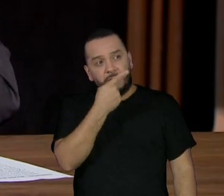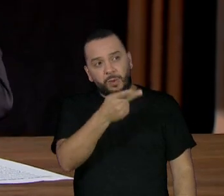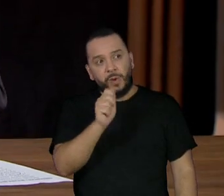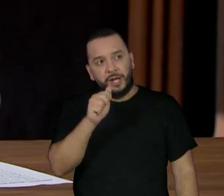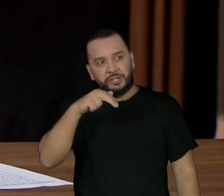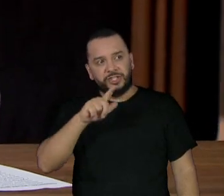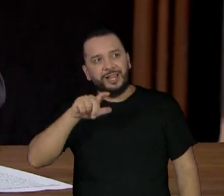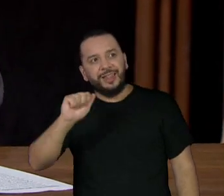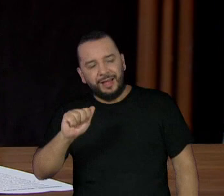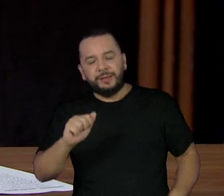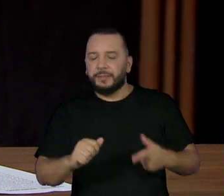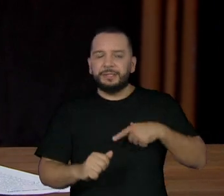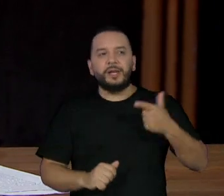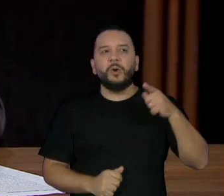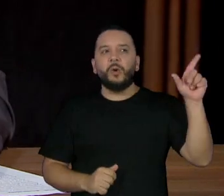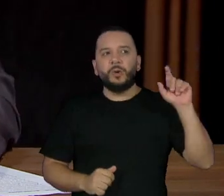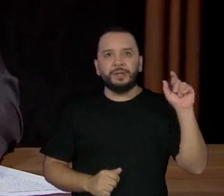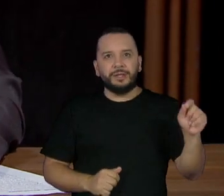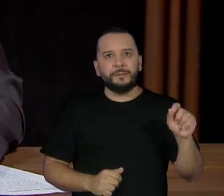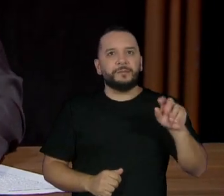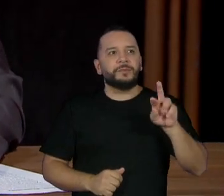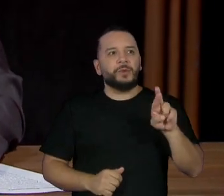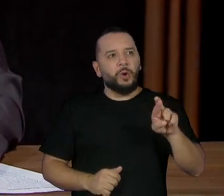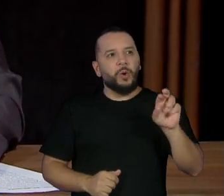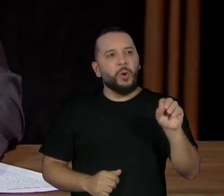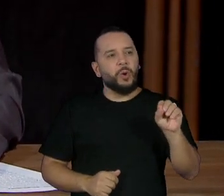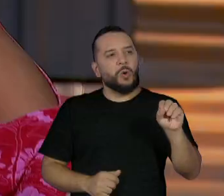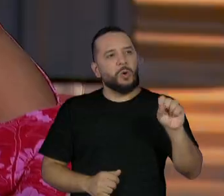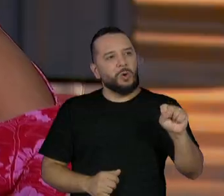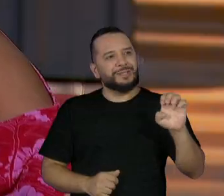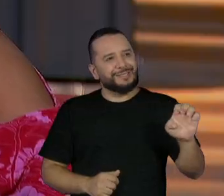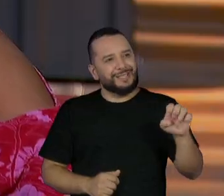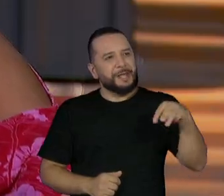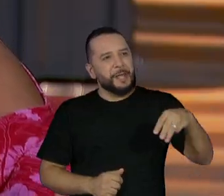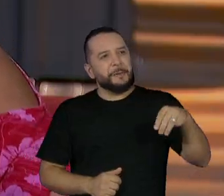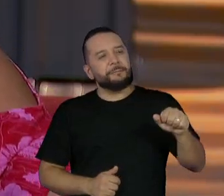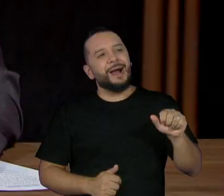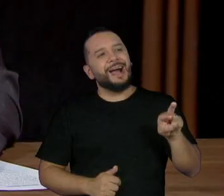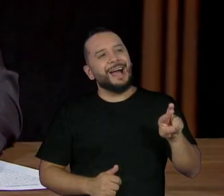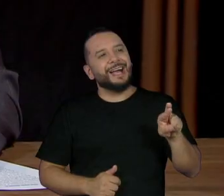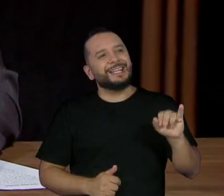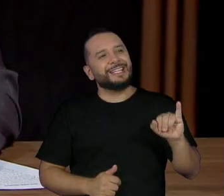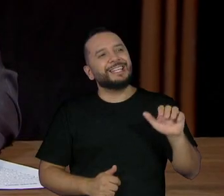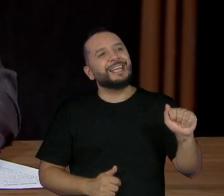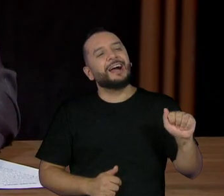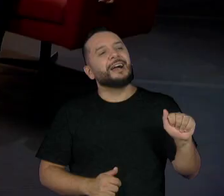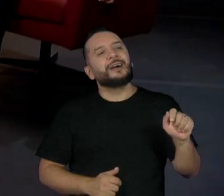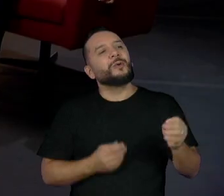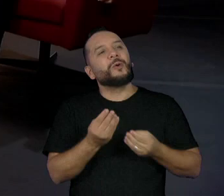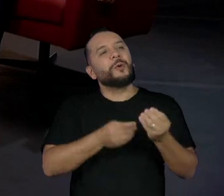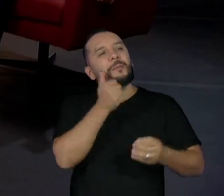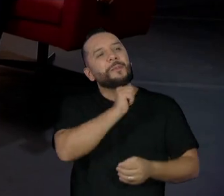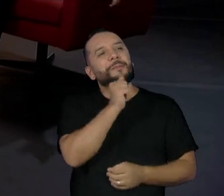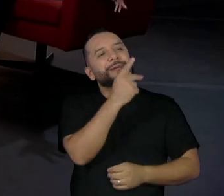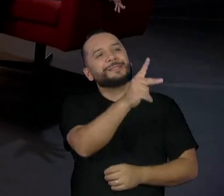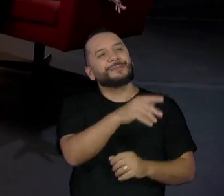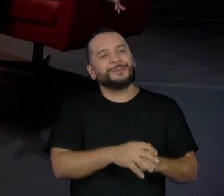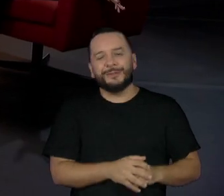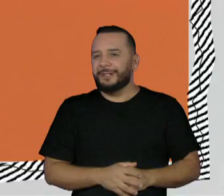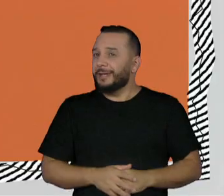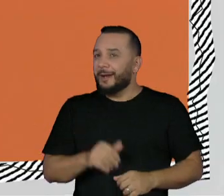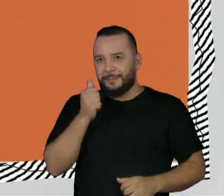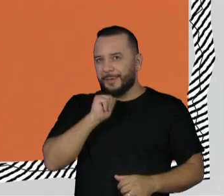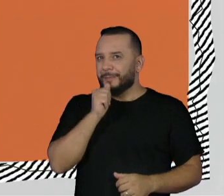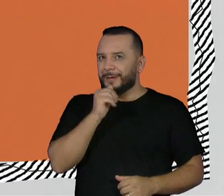com ciúme. Eu quero falar da Rosemarie. Diga. Quem é a sua mãe? A minha mãe é uma mulher